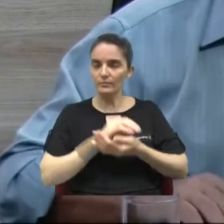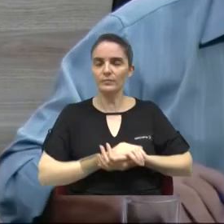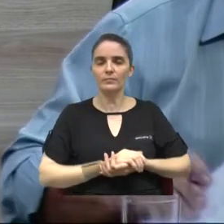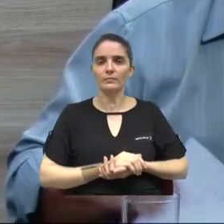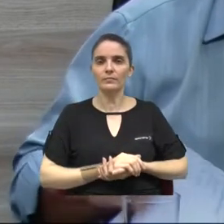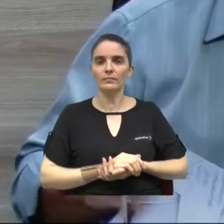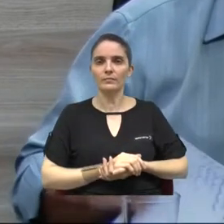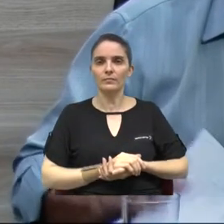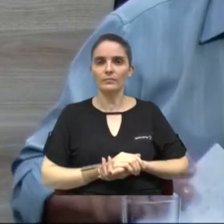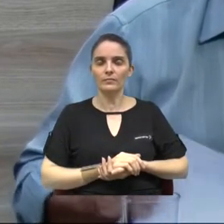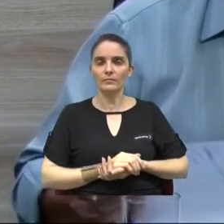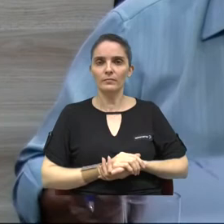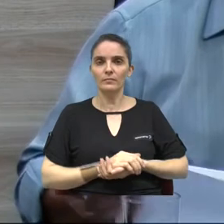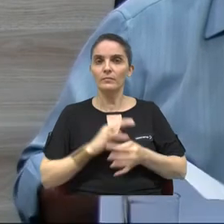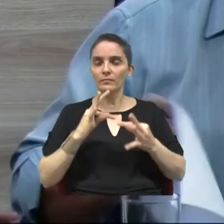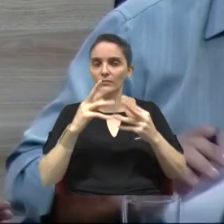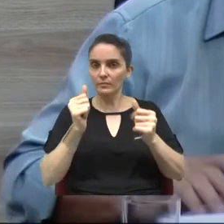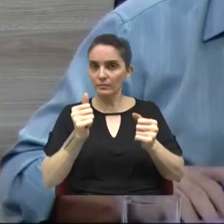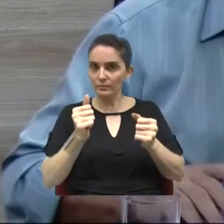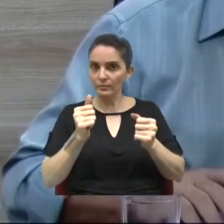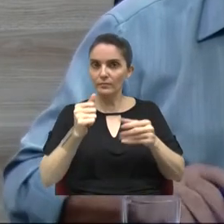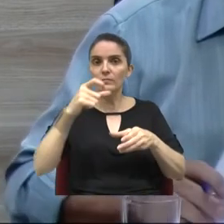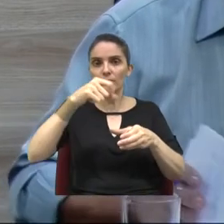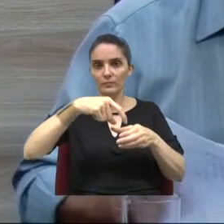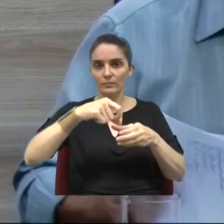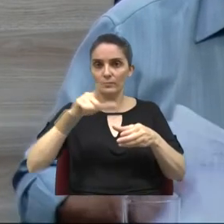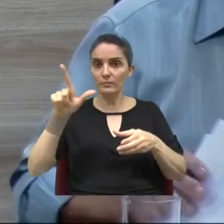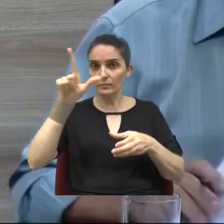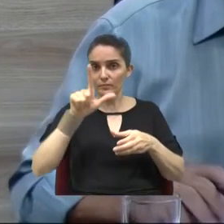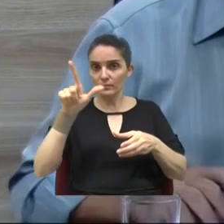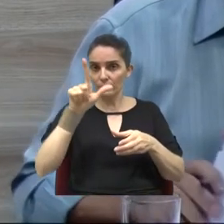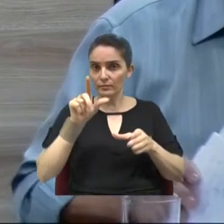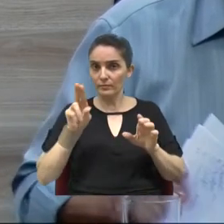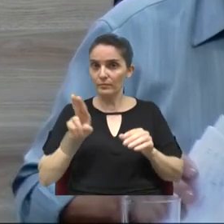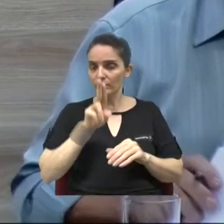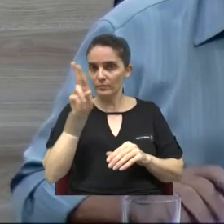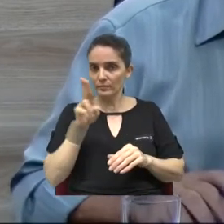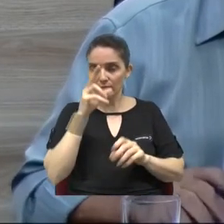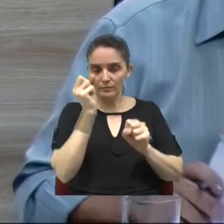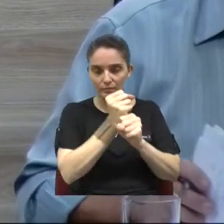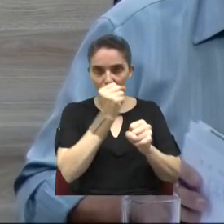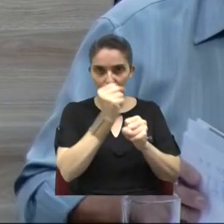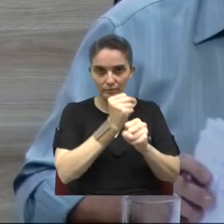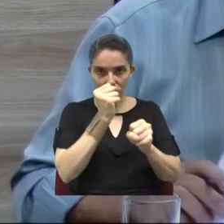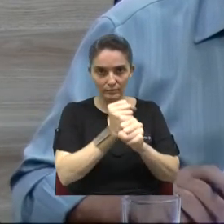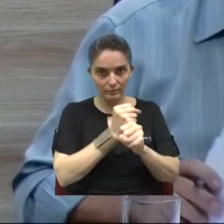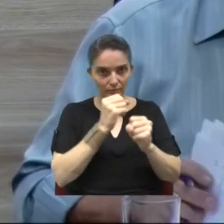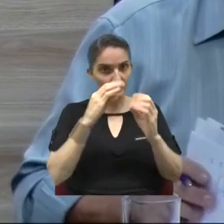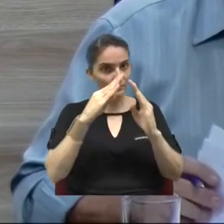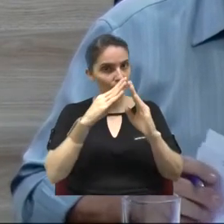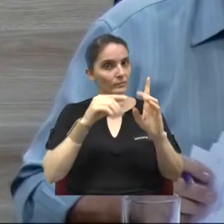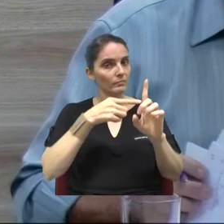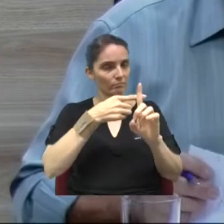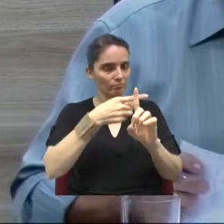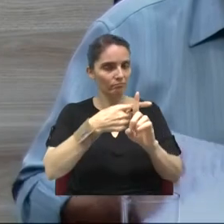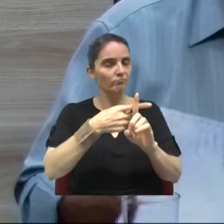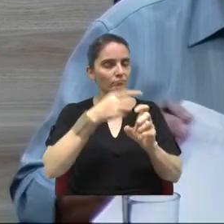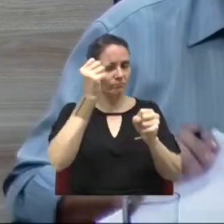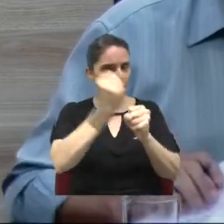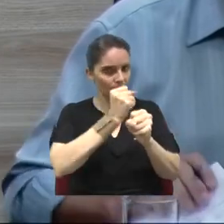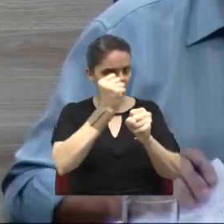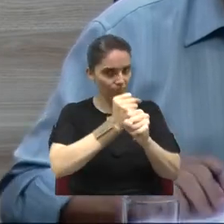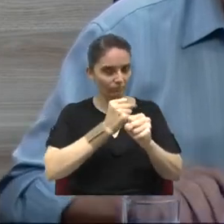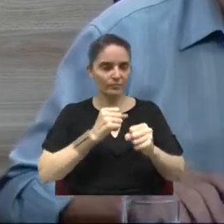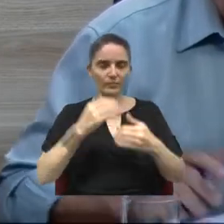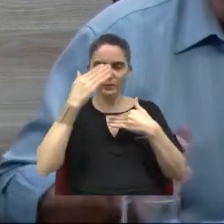a arrecadação, né, dos lucros e tudo está sendo em benefício da construção da própria igreja, que está havendo uma grande reforma lá.